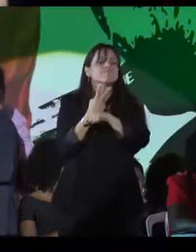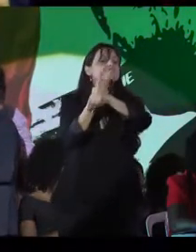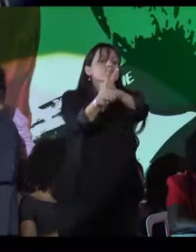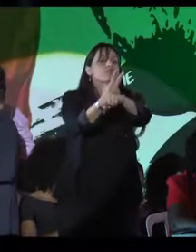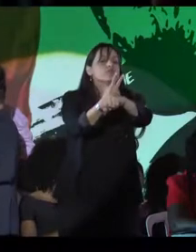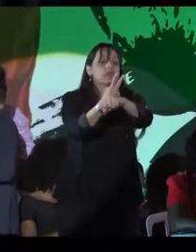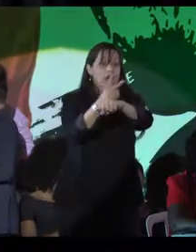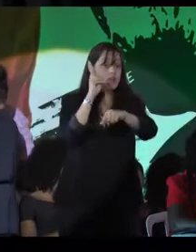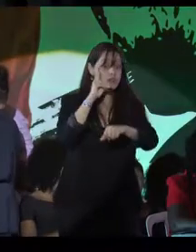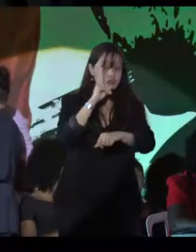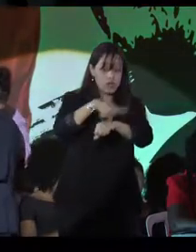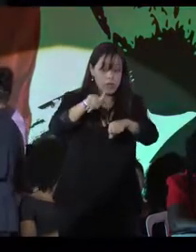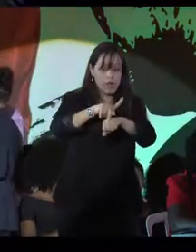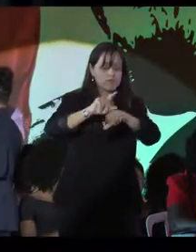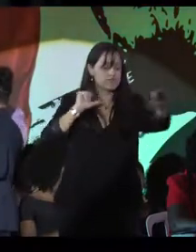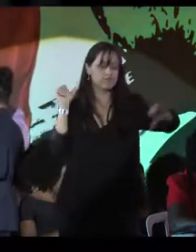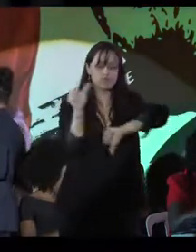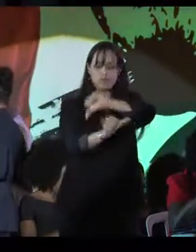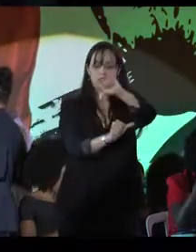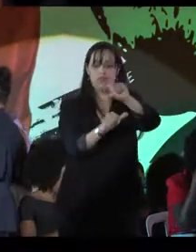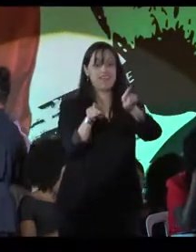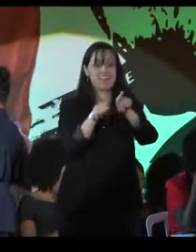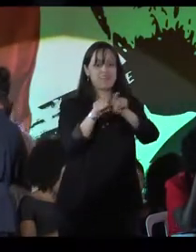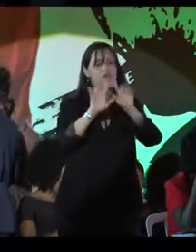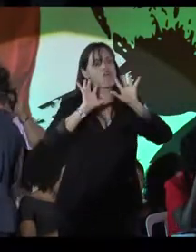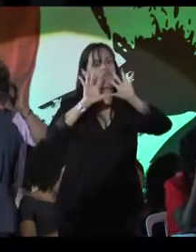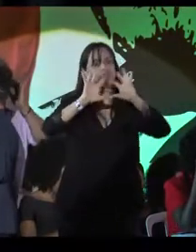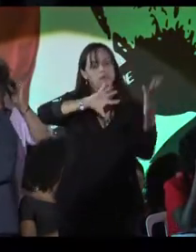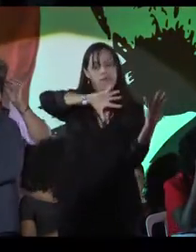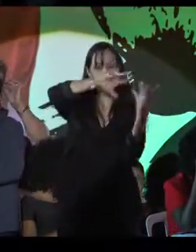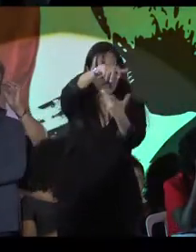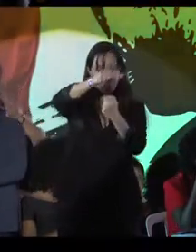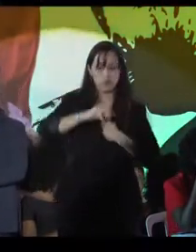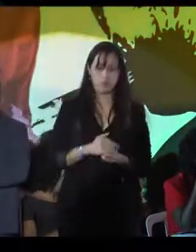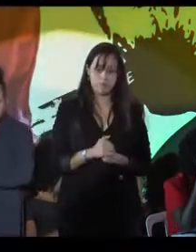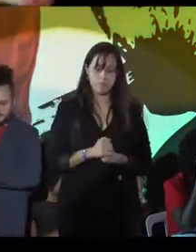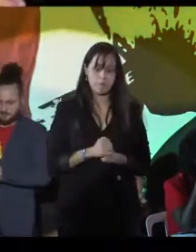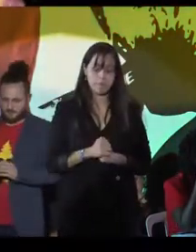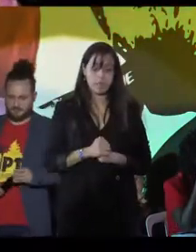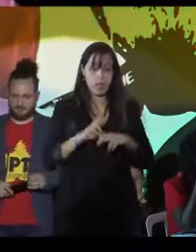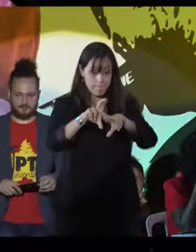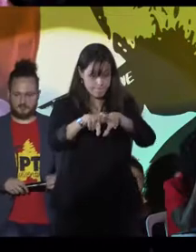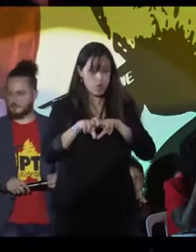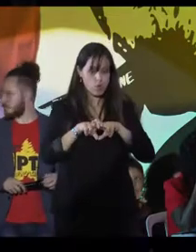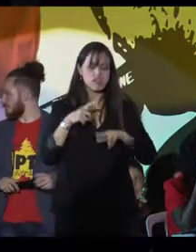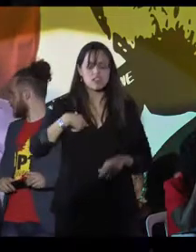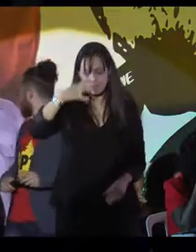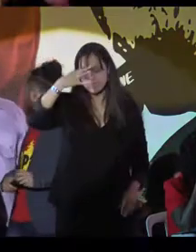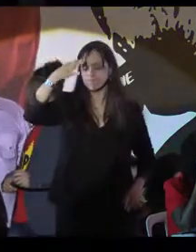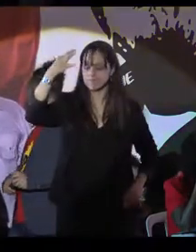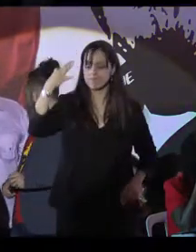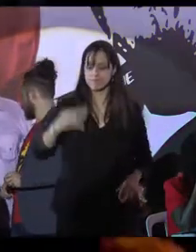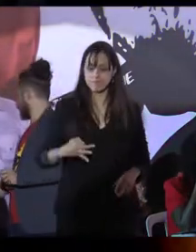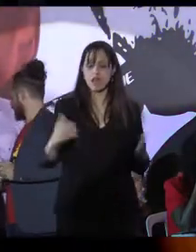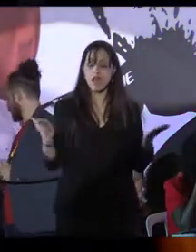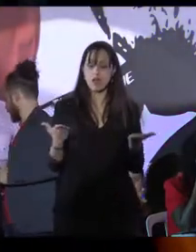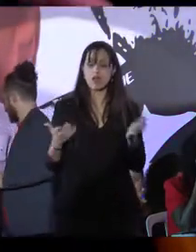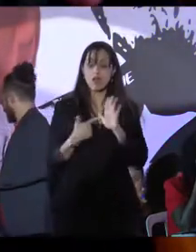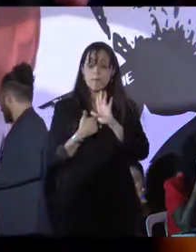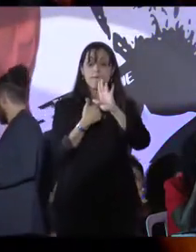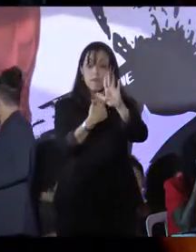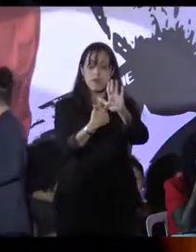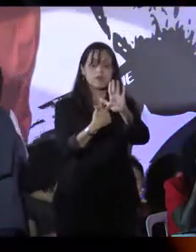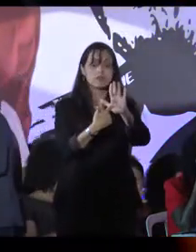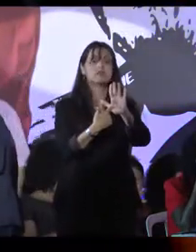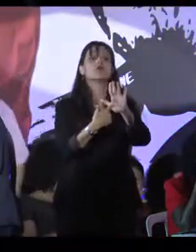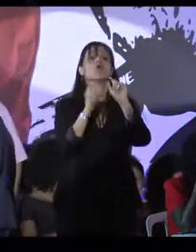da história do nosso país e do mundo. É com essa convicção que apresentamos uma pequena